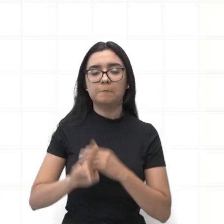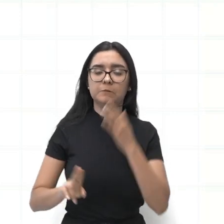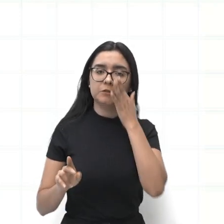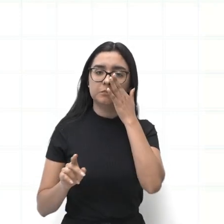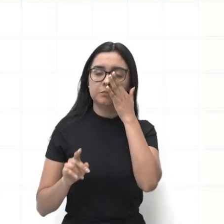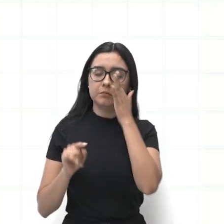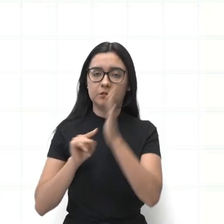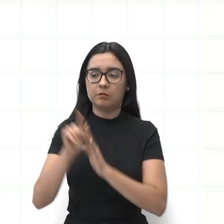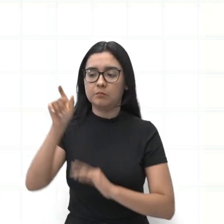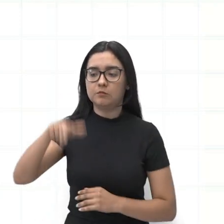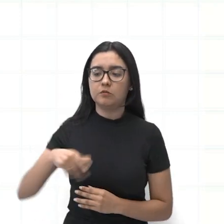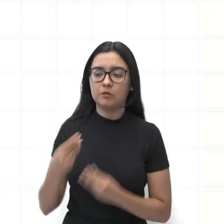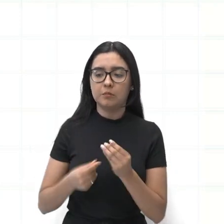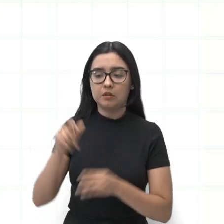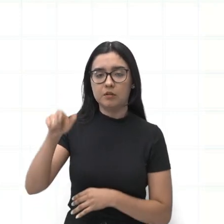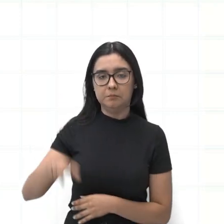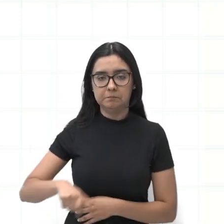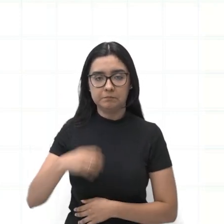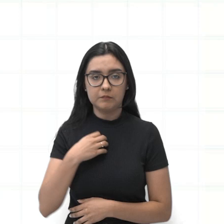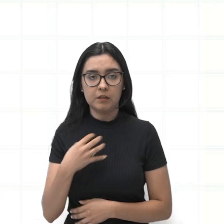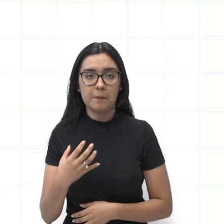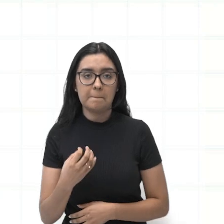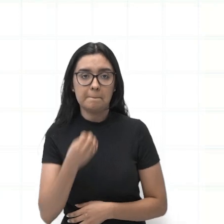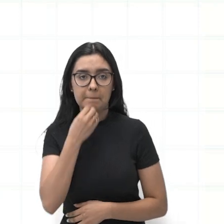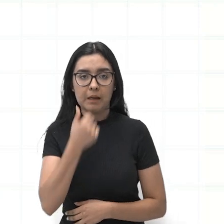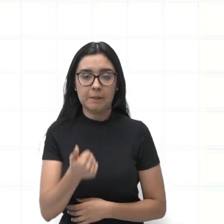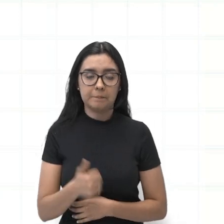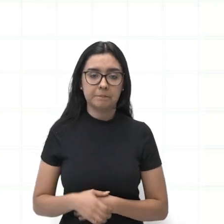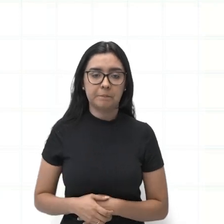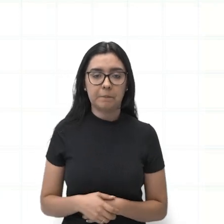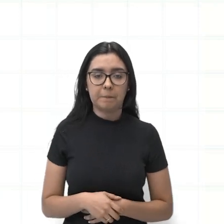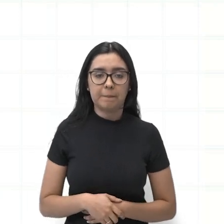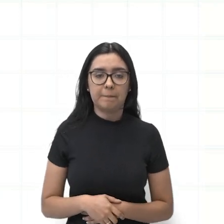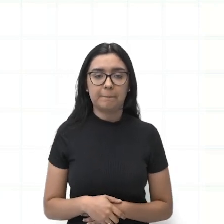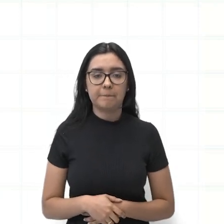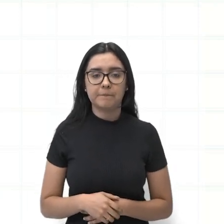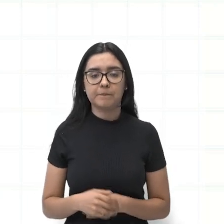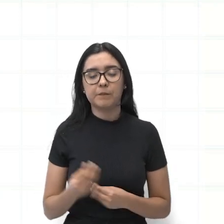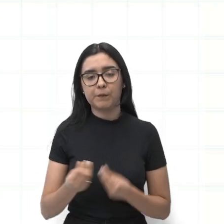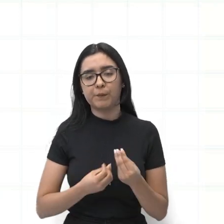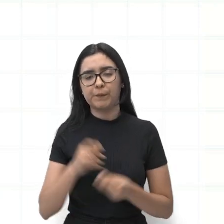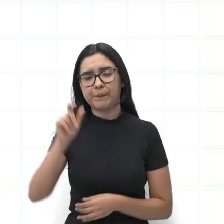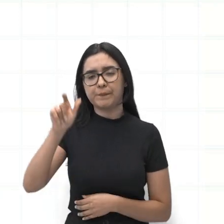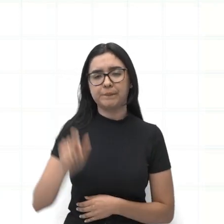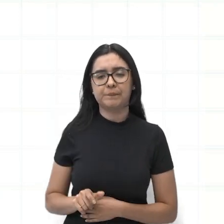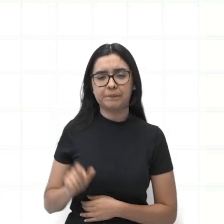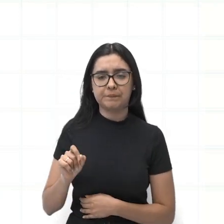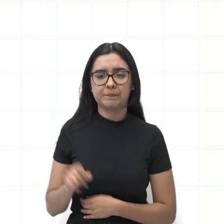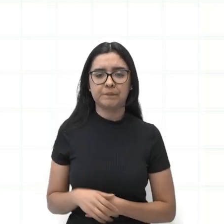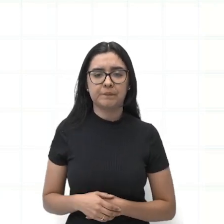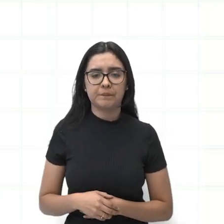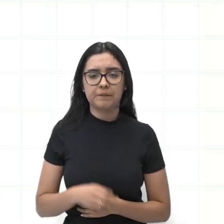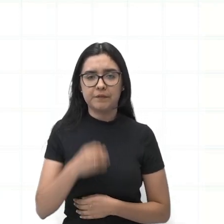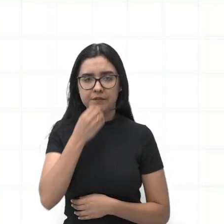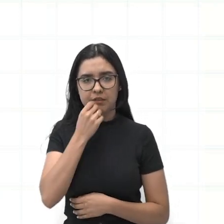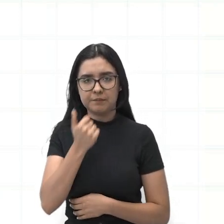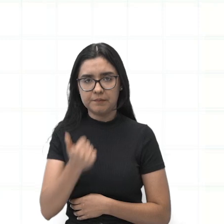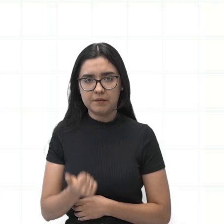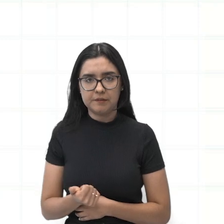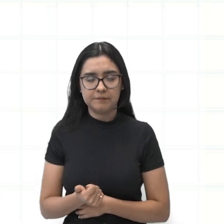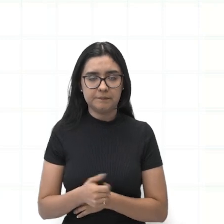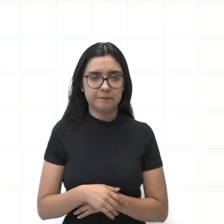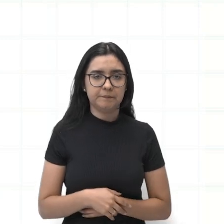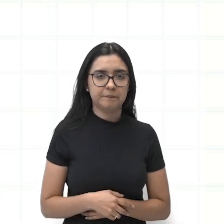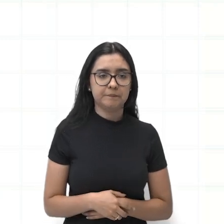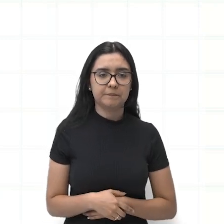informal de se perguntar como alguém está. How's it going? Como é que está acontecendo? Como é que está indo? Como é que está indo com você? Você